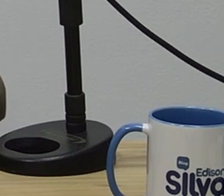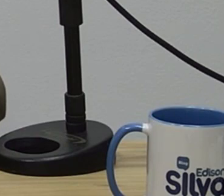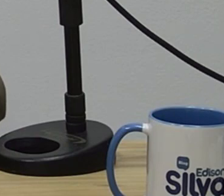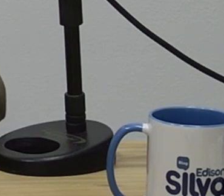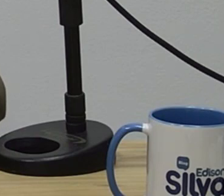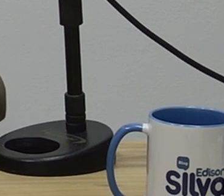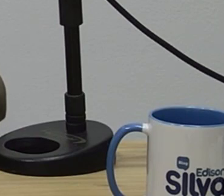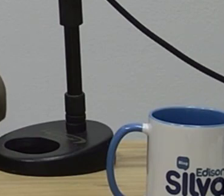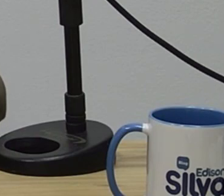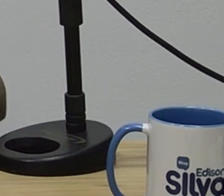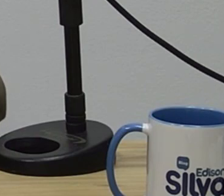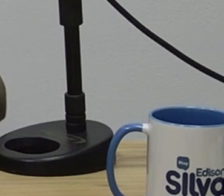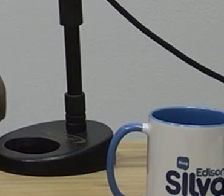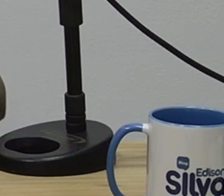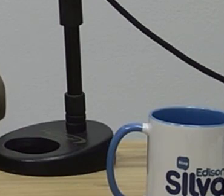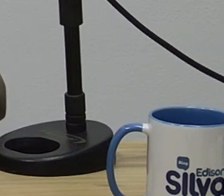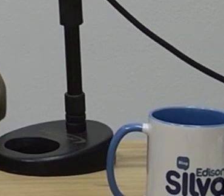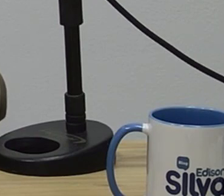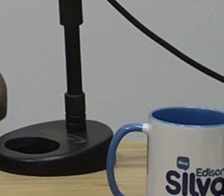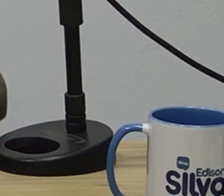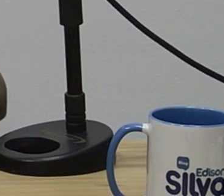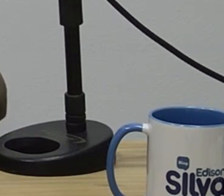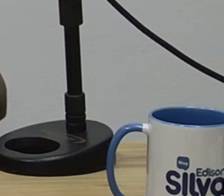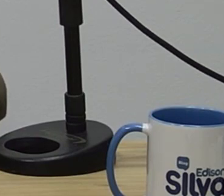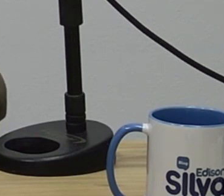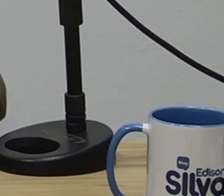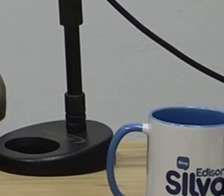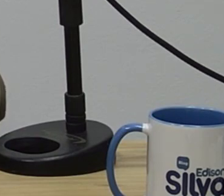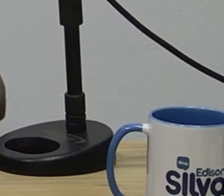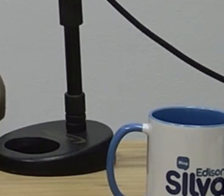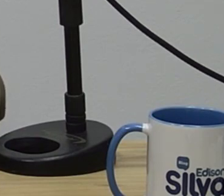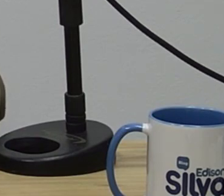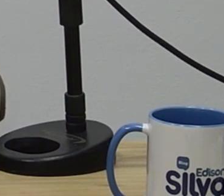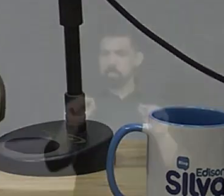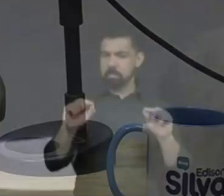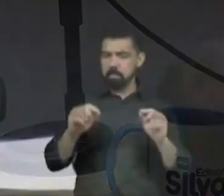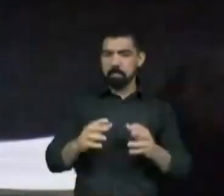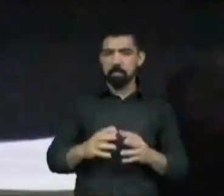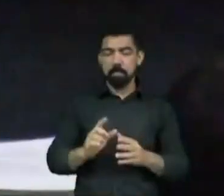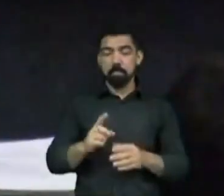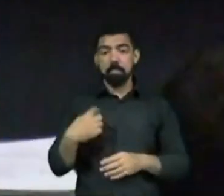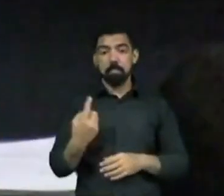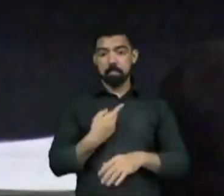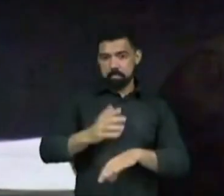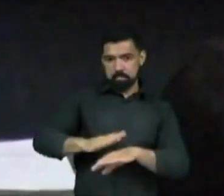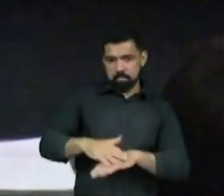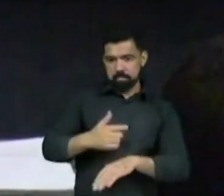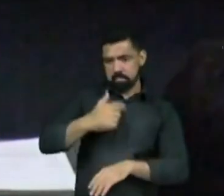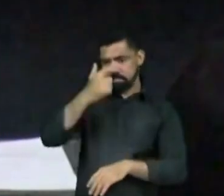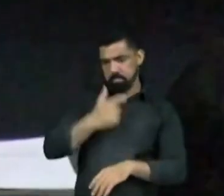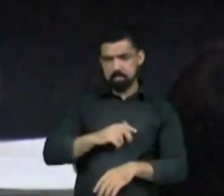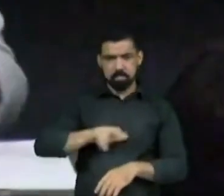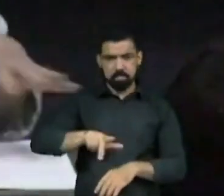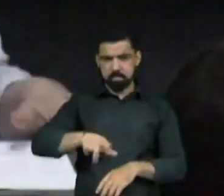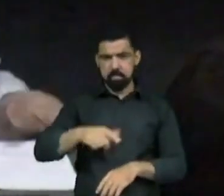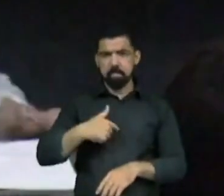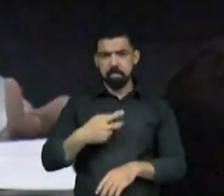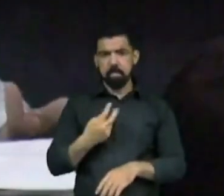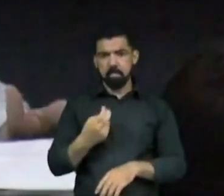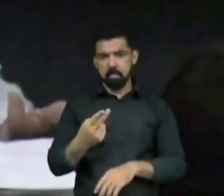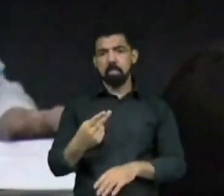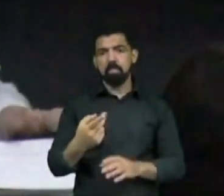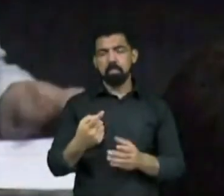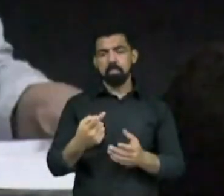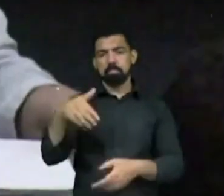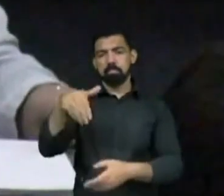a deputada doutora Silvana. Vamos ouvi-la. Eu não vou, claro, eu vou encaminhar contra, mas nós